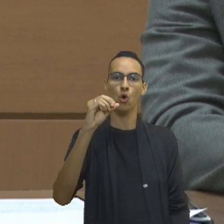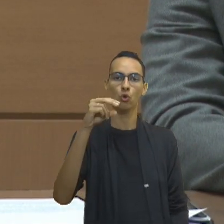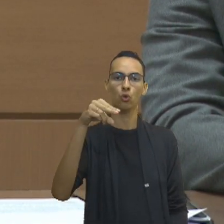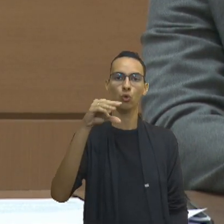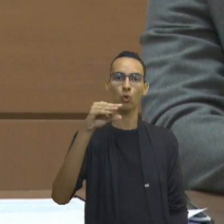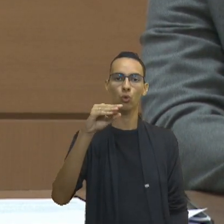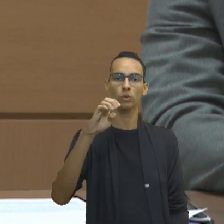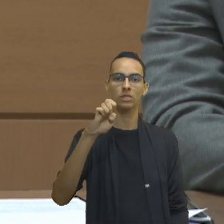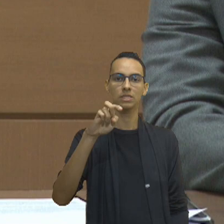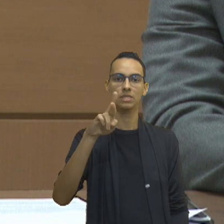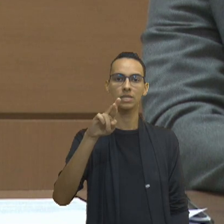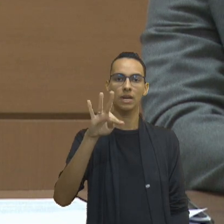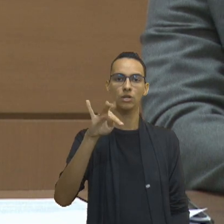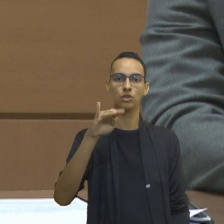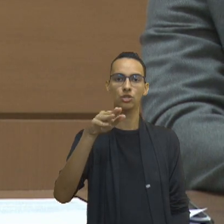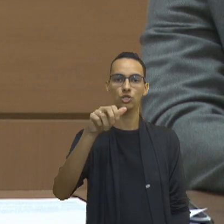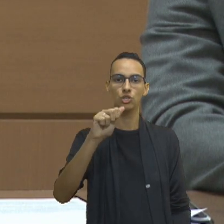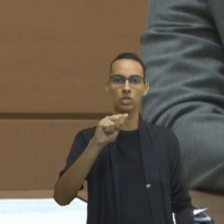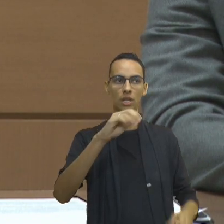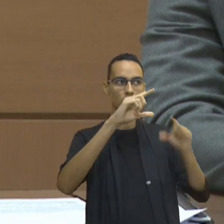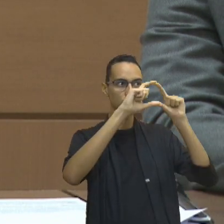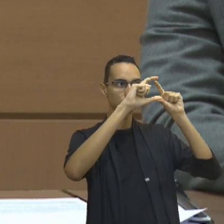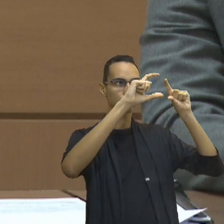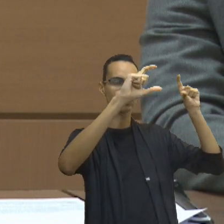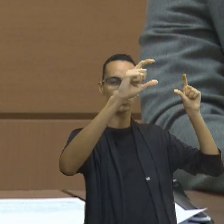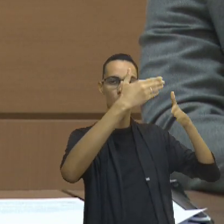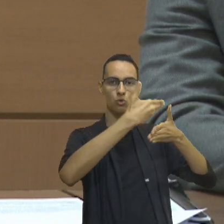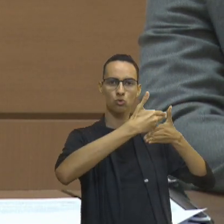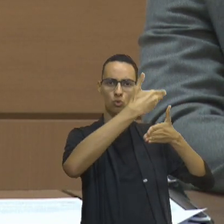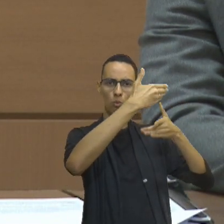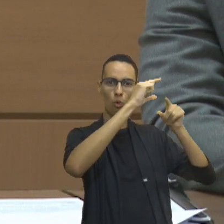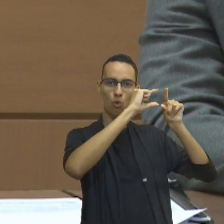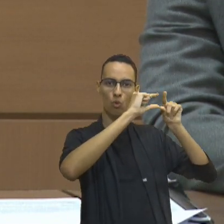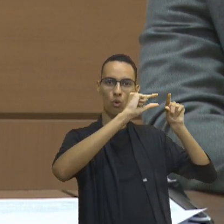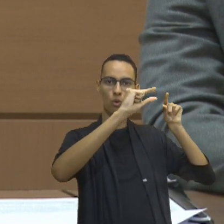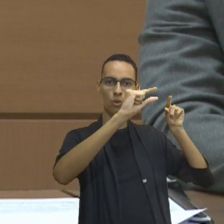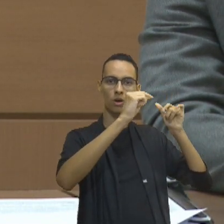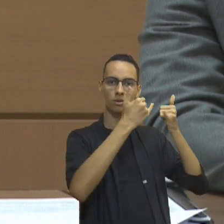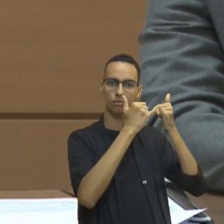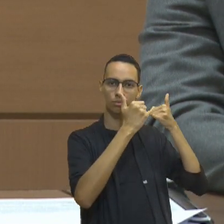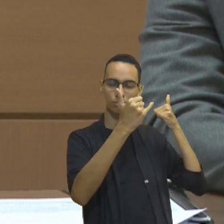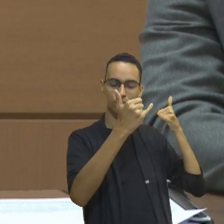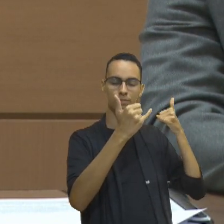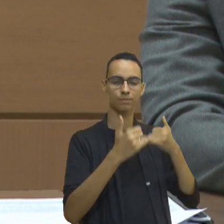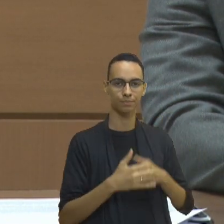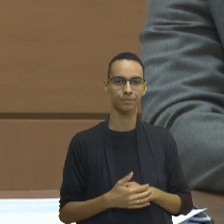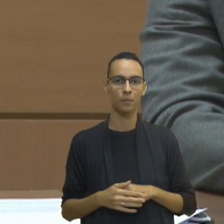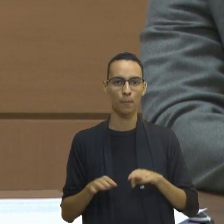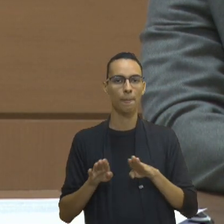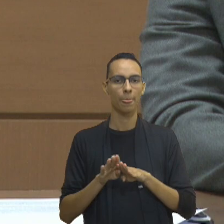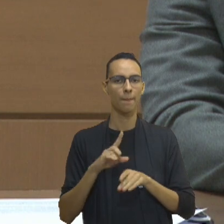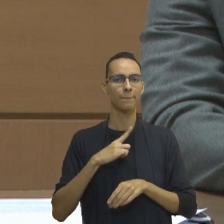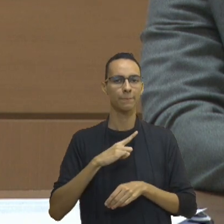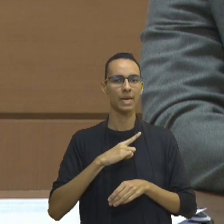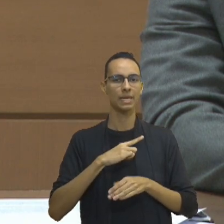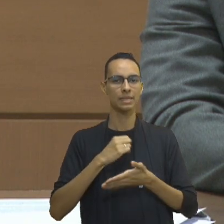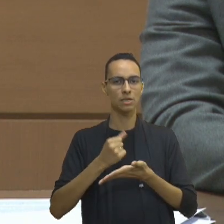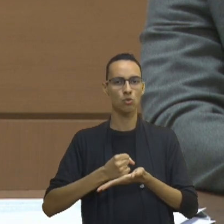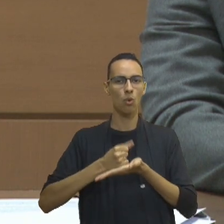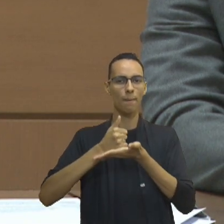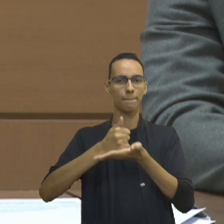antiga reitoria da Engenheiro Diniz, que também conta com o apoio da Polícia Militar no monitoramento do